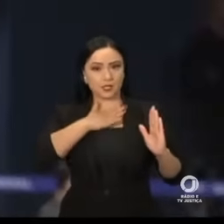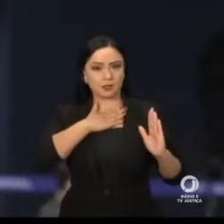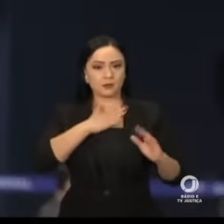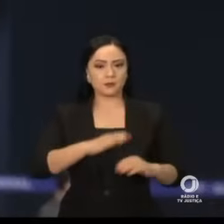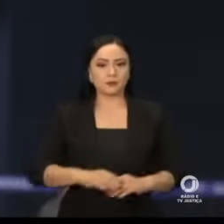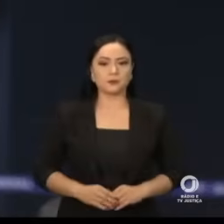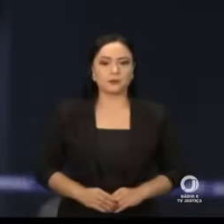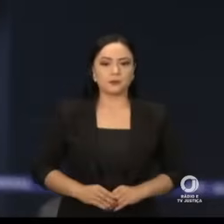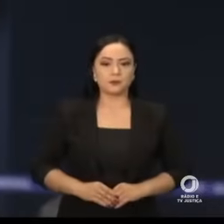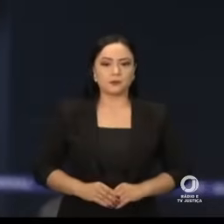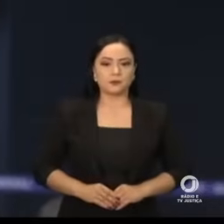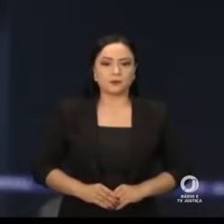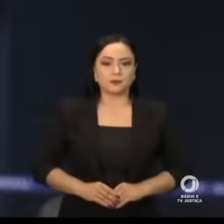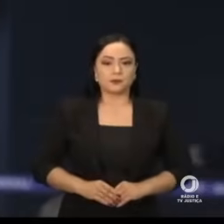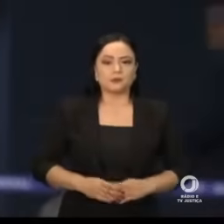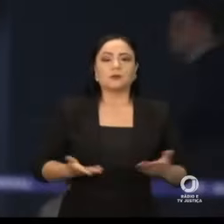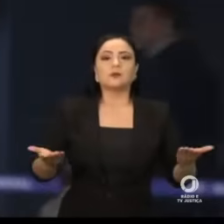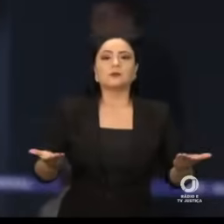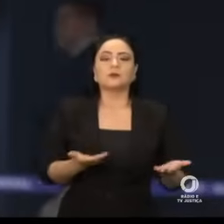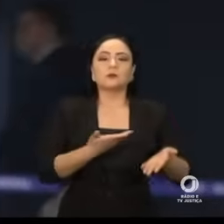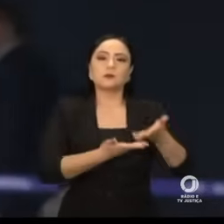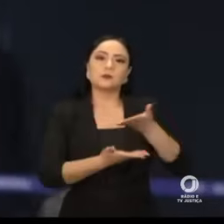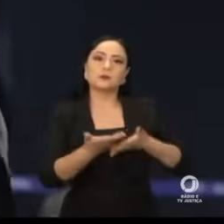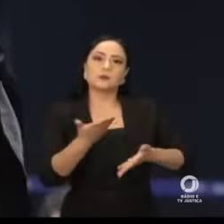eu vou tratar